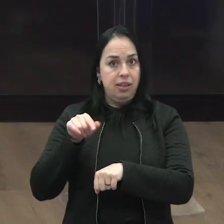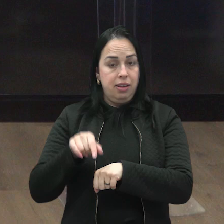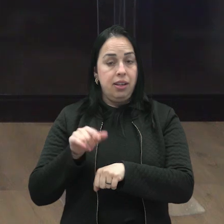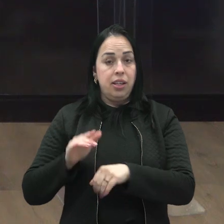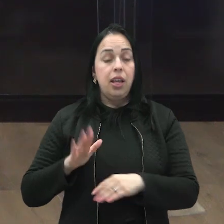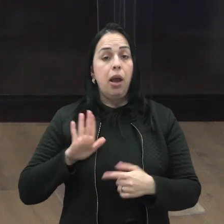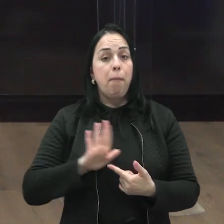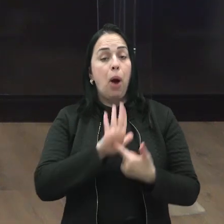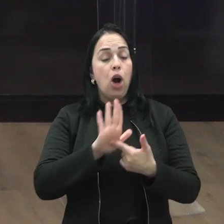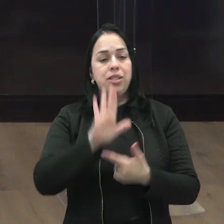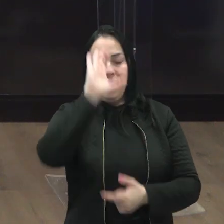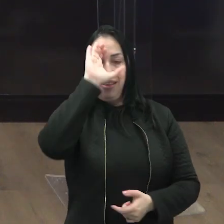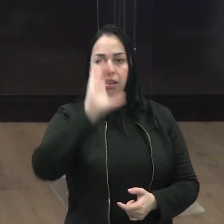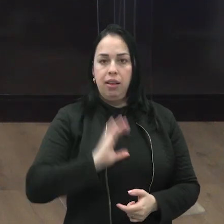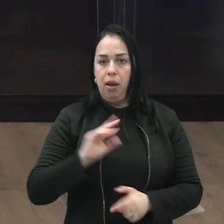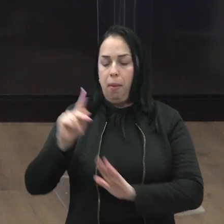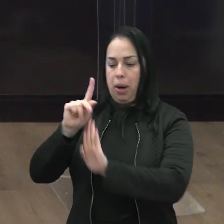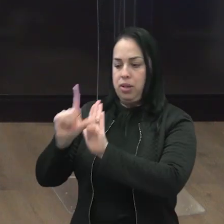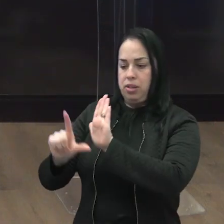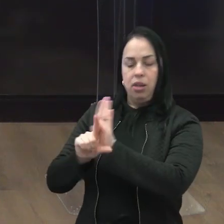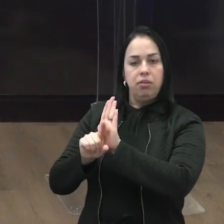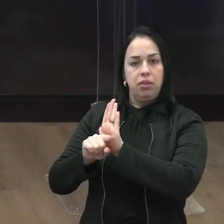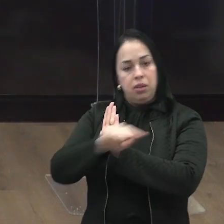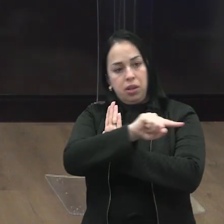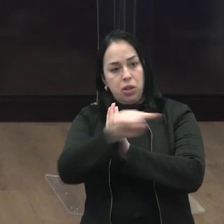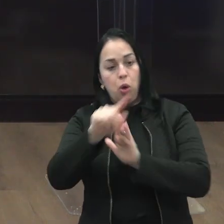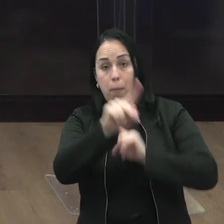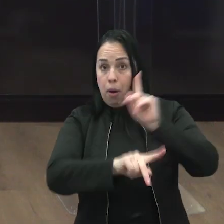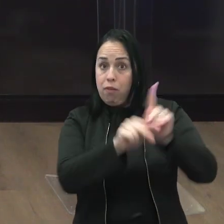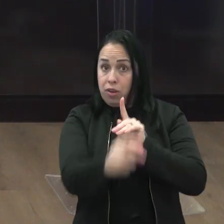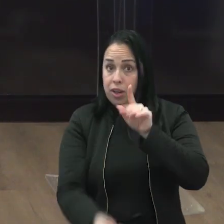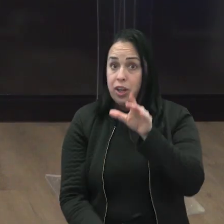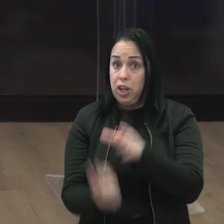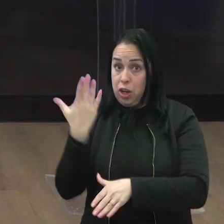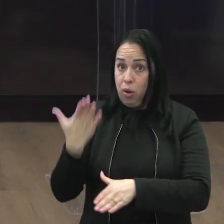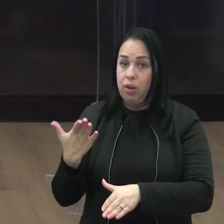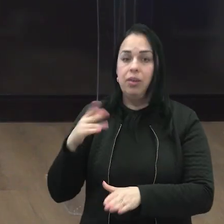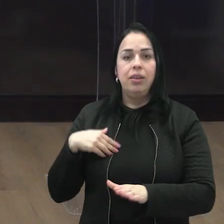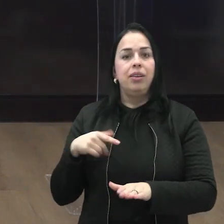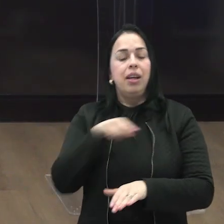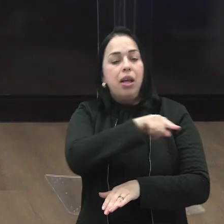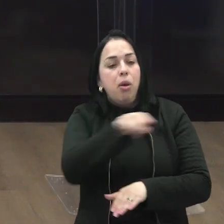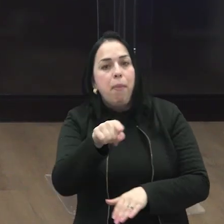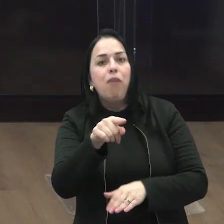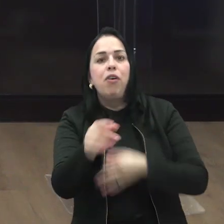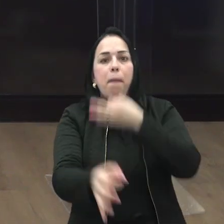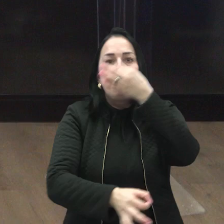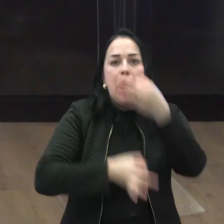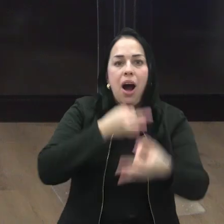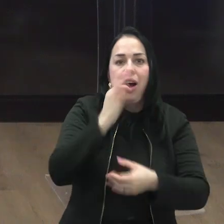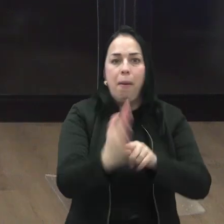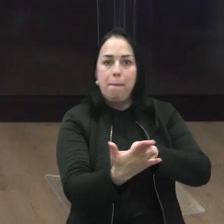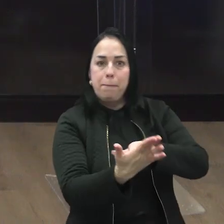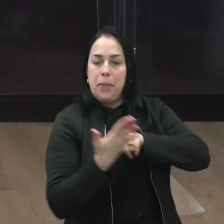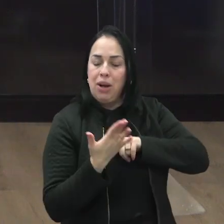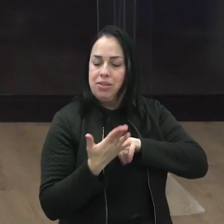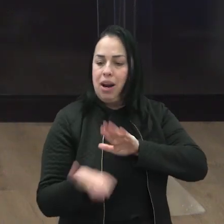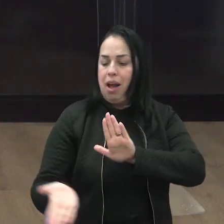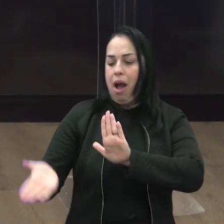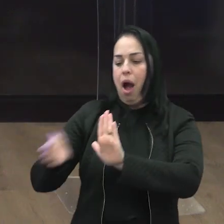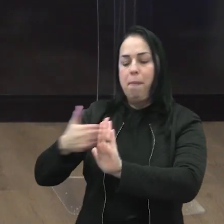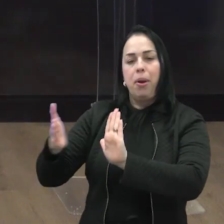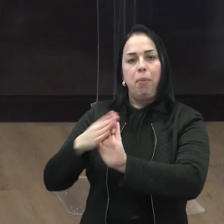exercício da cidadania é o Projeto de Lei de Iniciativa Popular. Como o nome sugere, é a população que apresenta